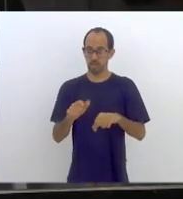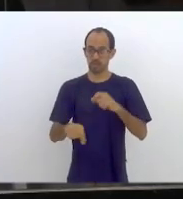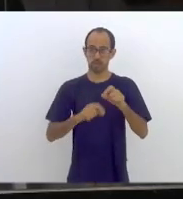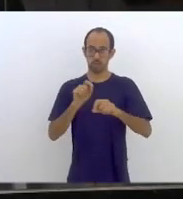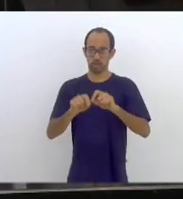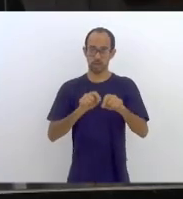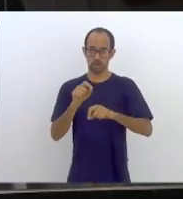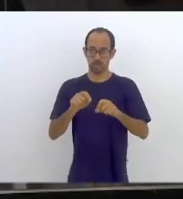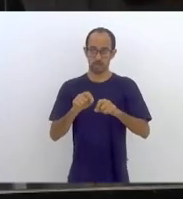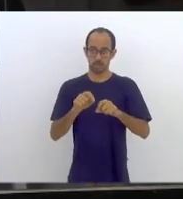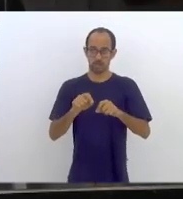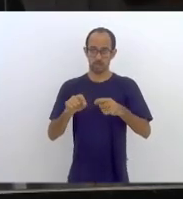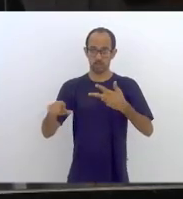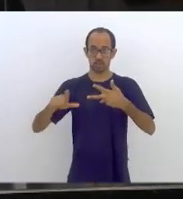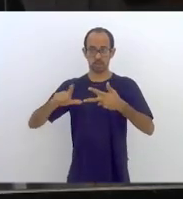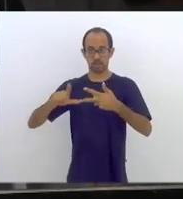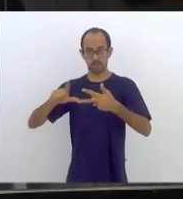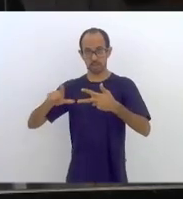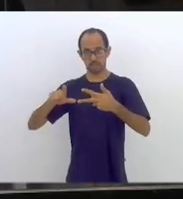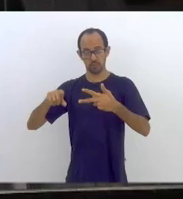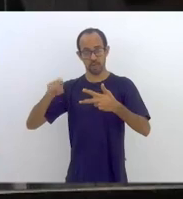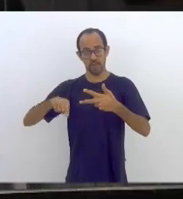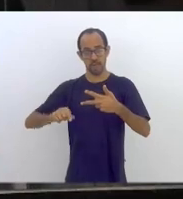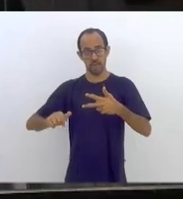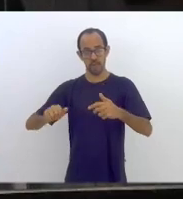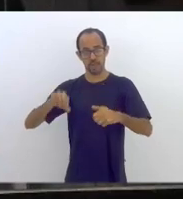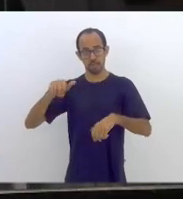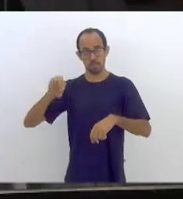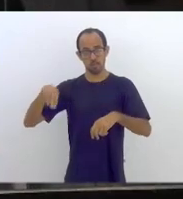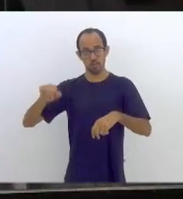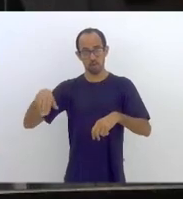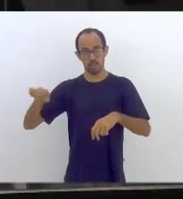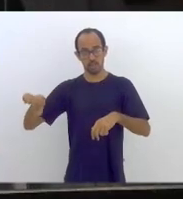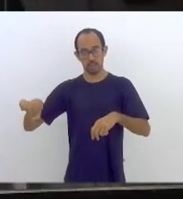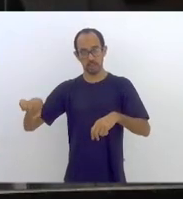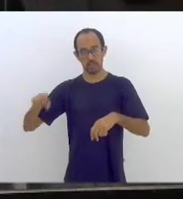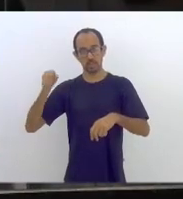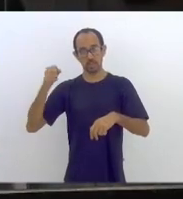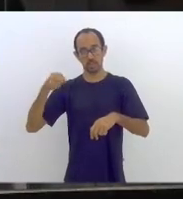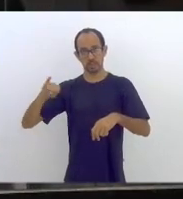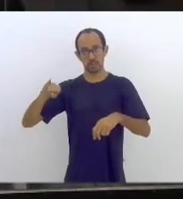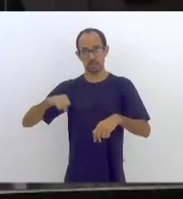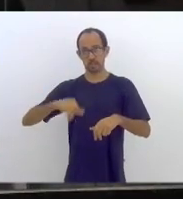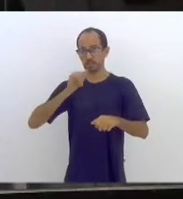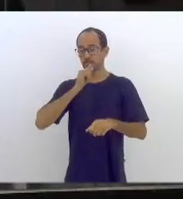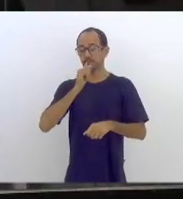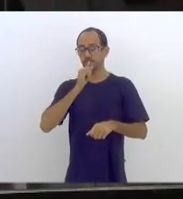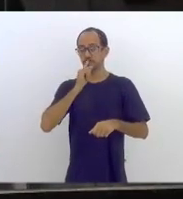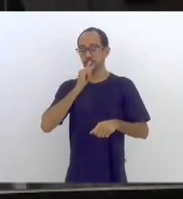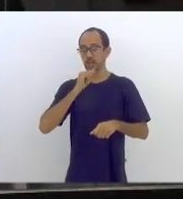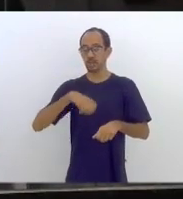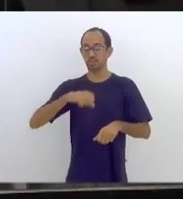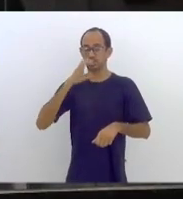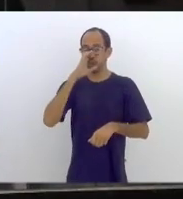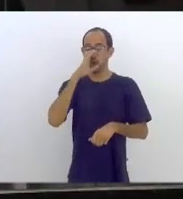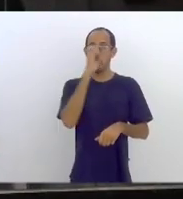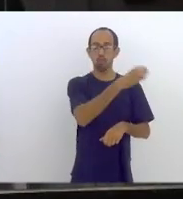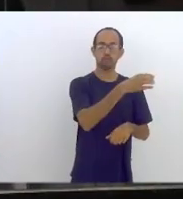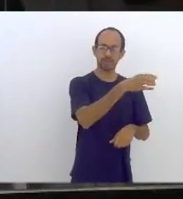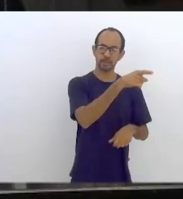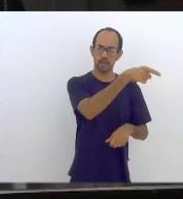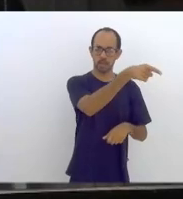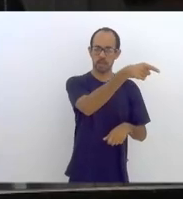imunes é certo quando um de nós ofender o ministro do STF não existe essa